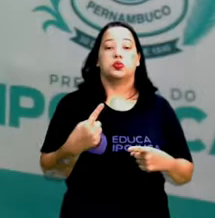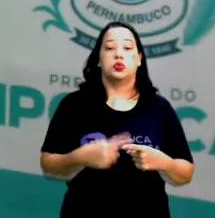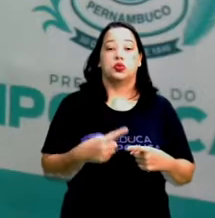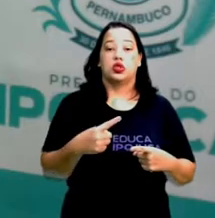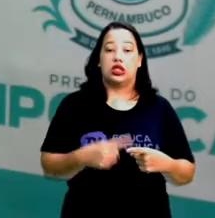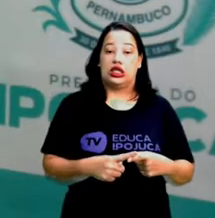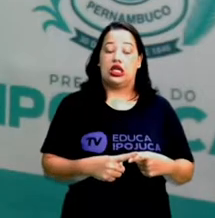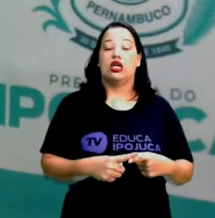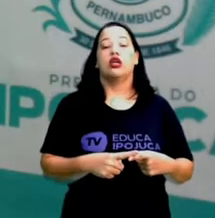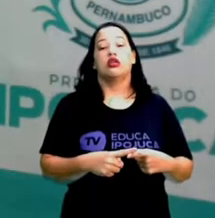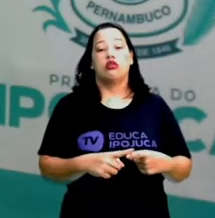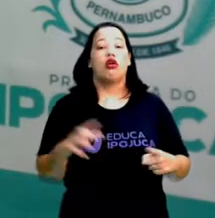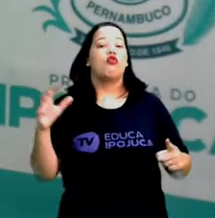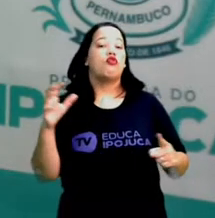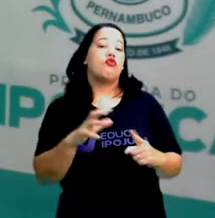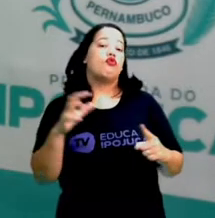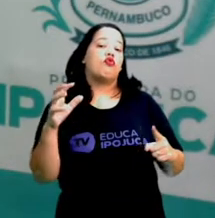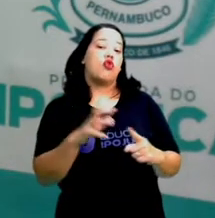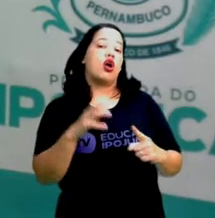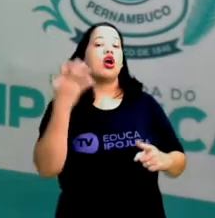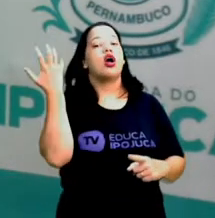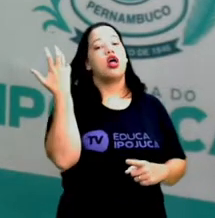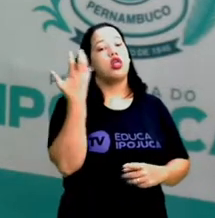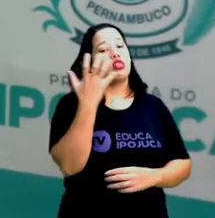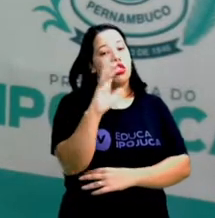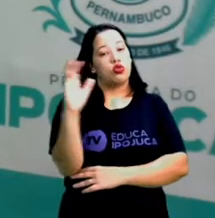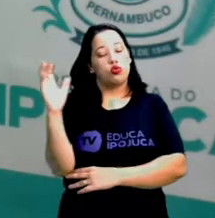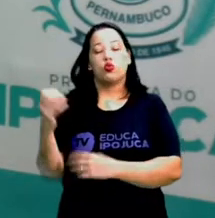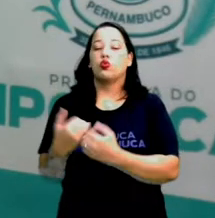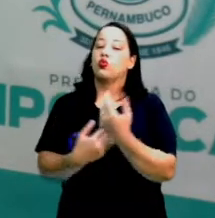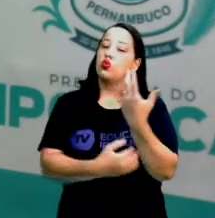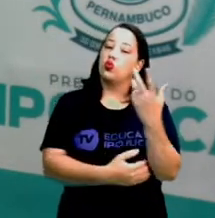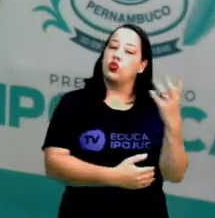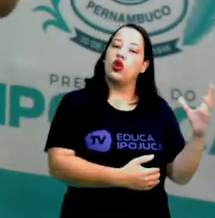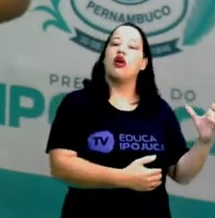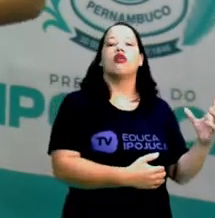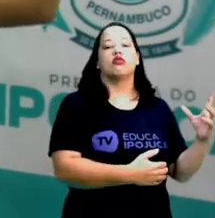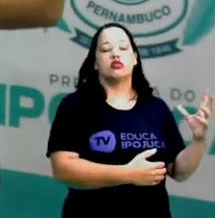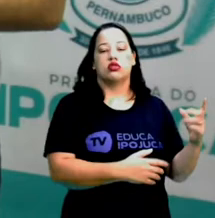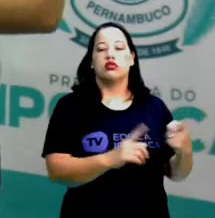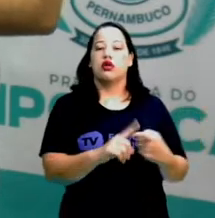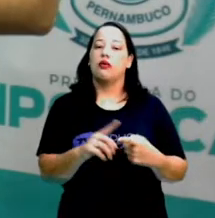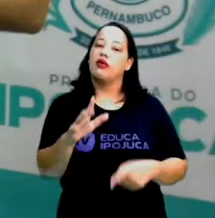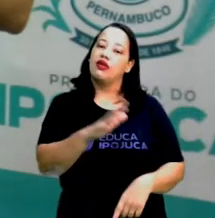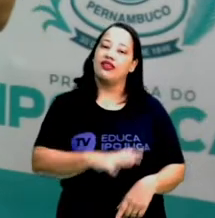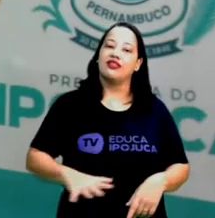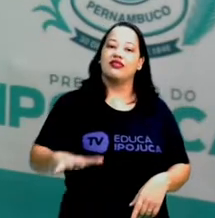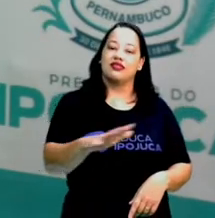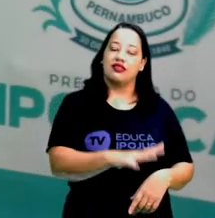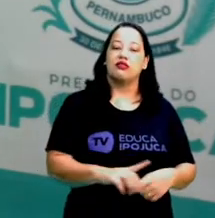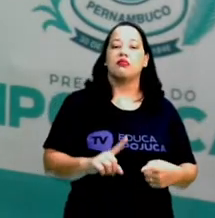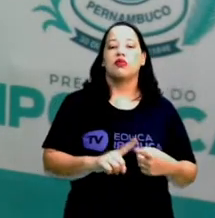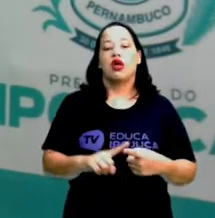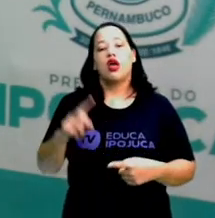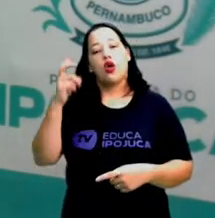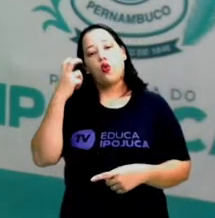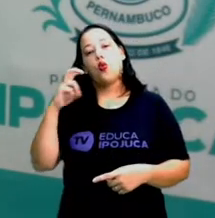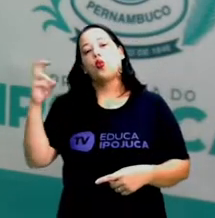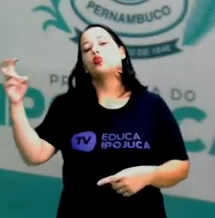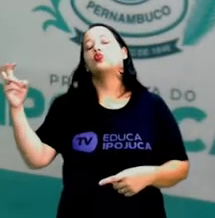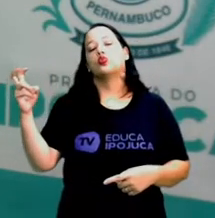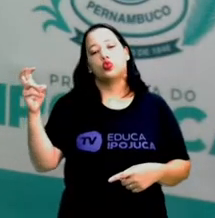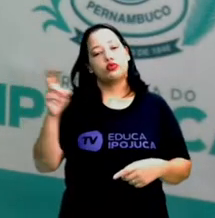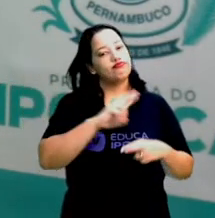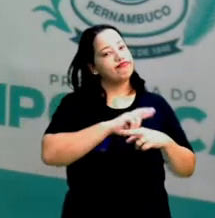sofrem influências da natureza e do ambiente, também da cultura e da